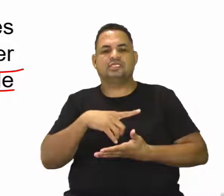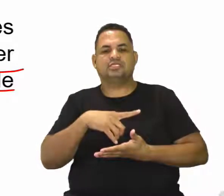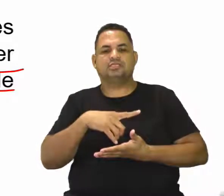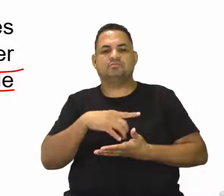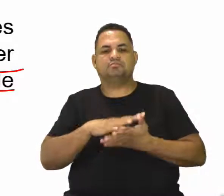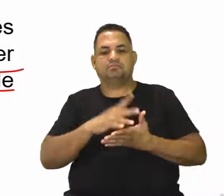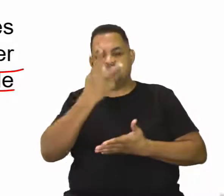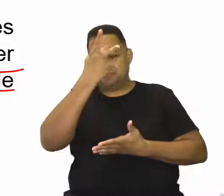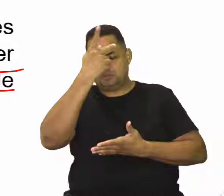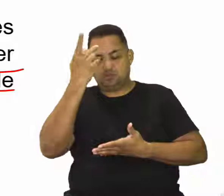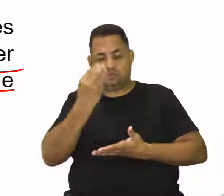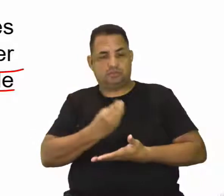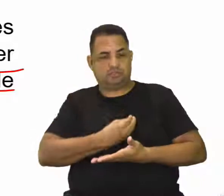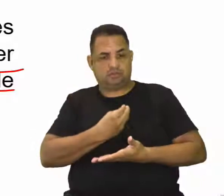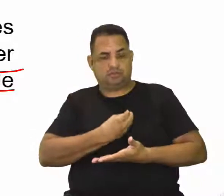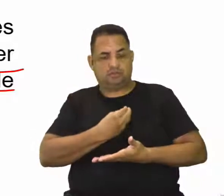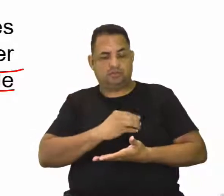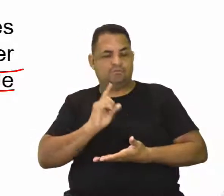lixo.